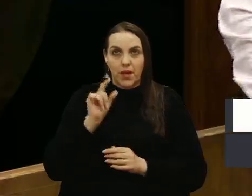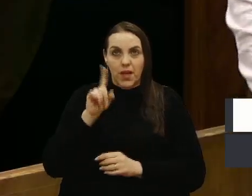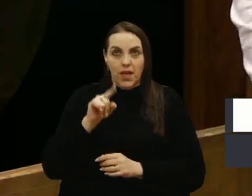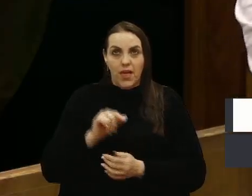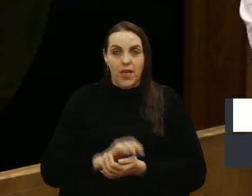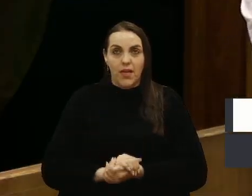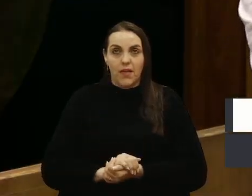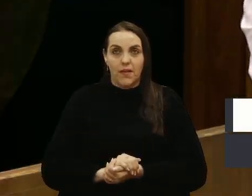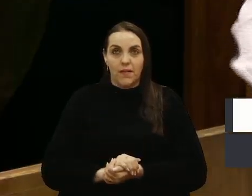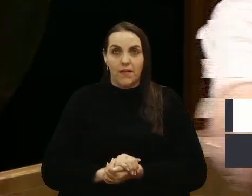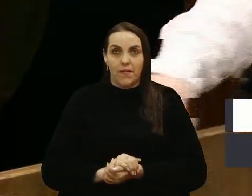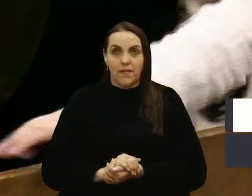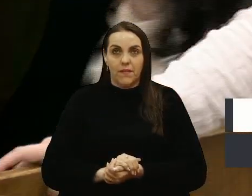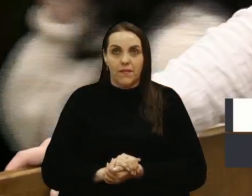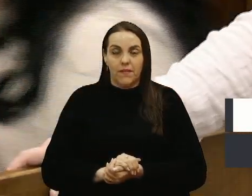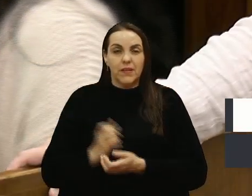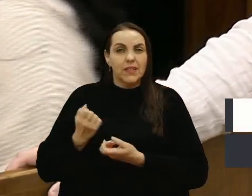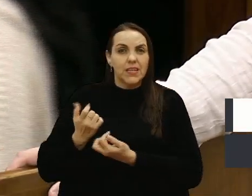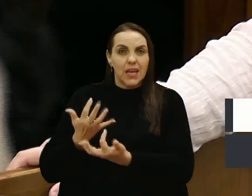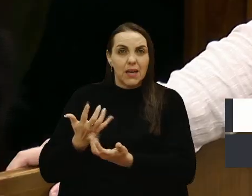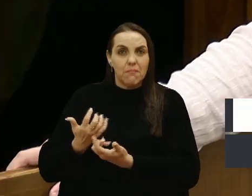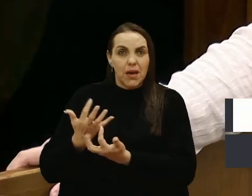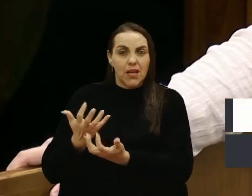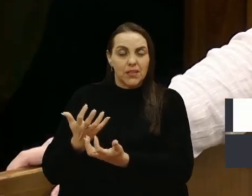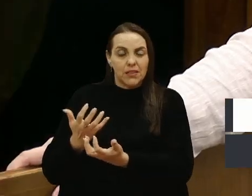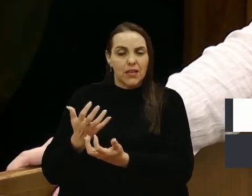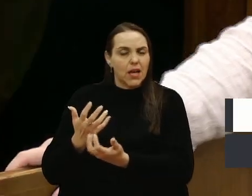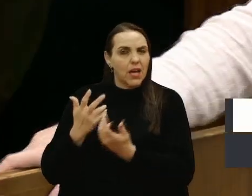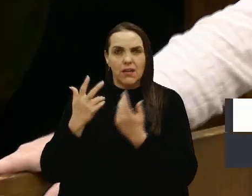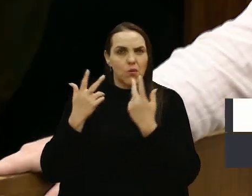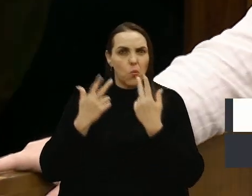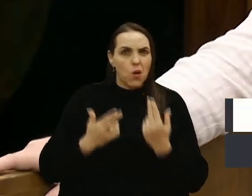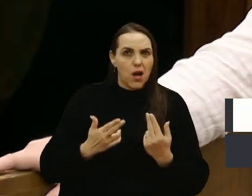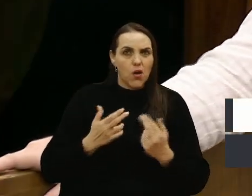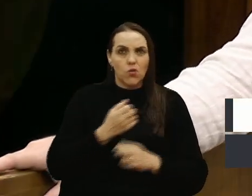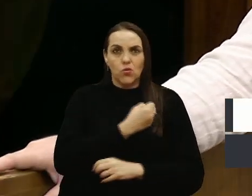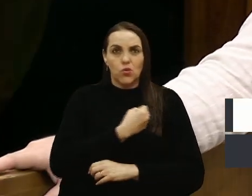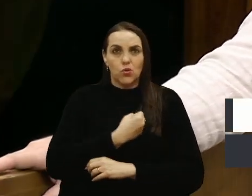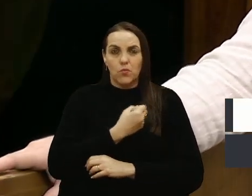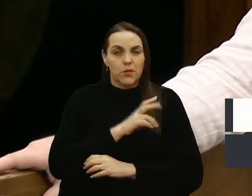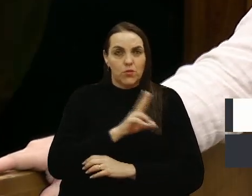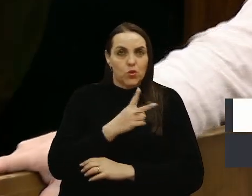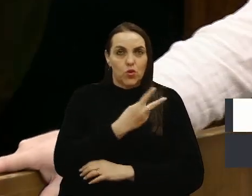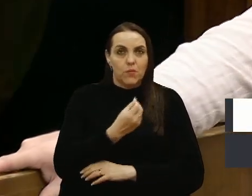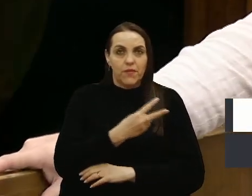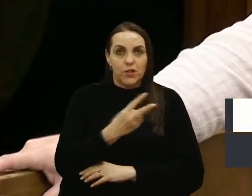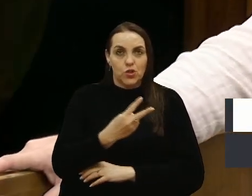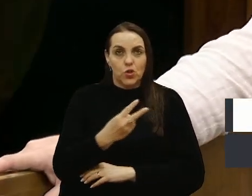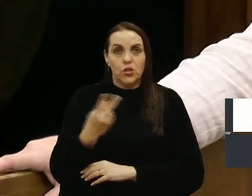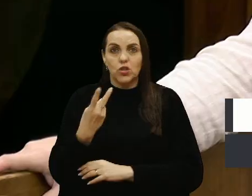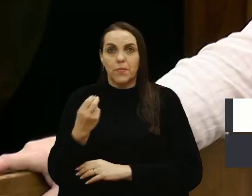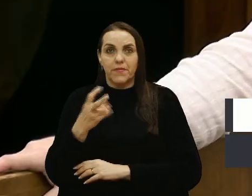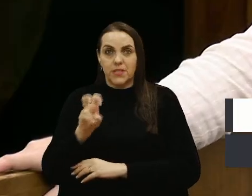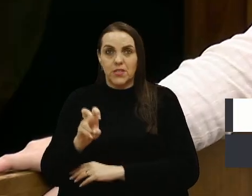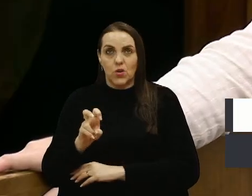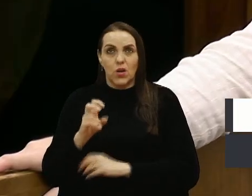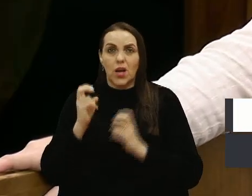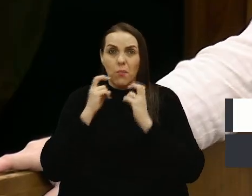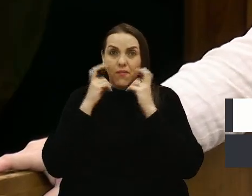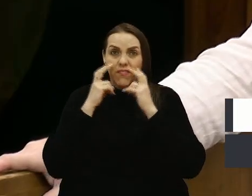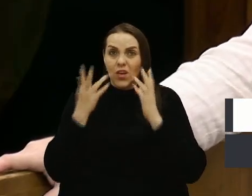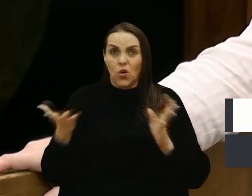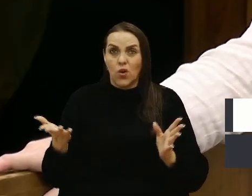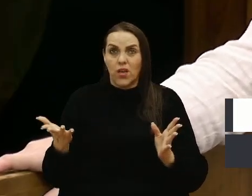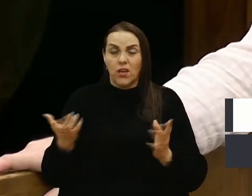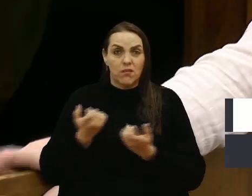é... as queimadas tiveram o mesmo número de 2022 que tiveram no ano de 2025. É uma vergonha as queimadas, vereador Ramon. Isso